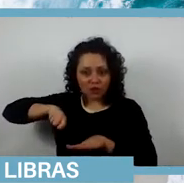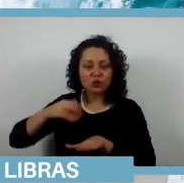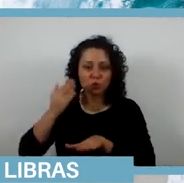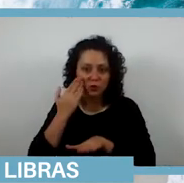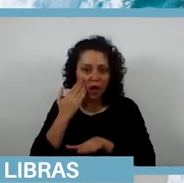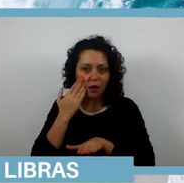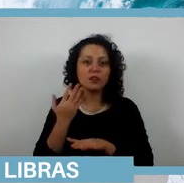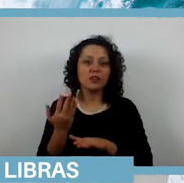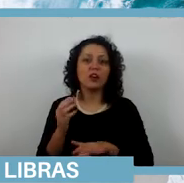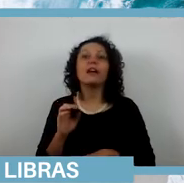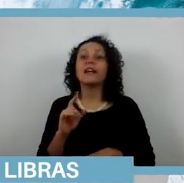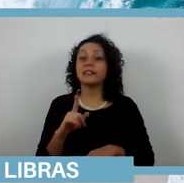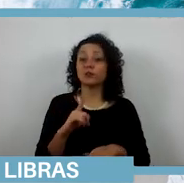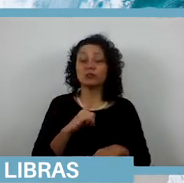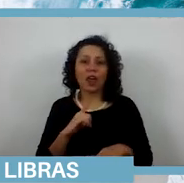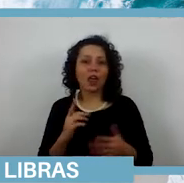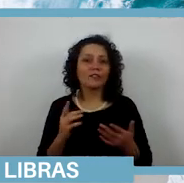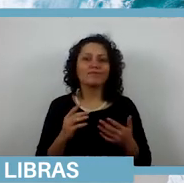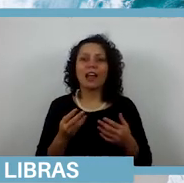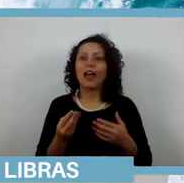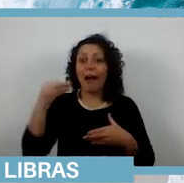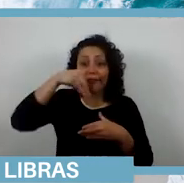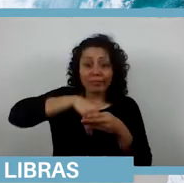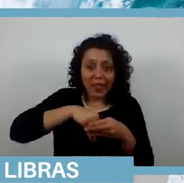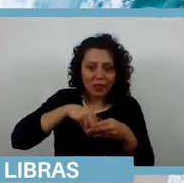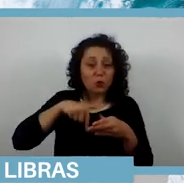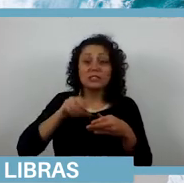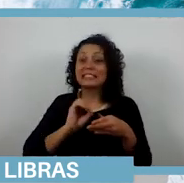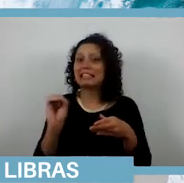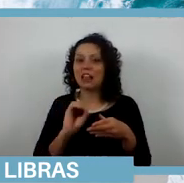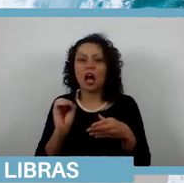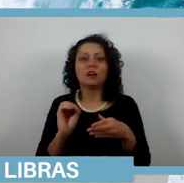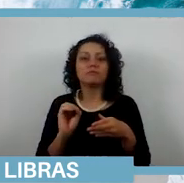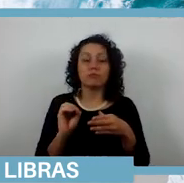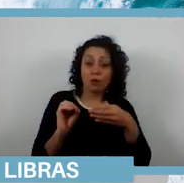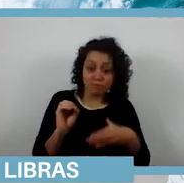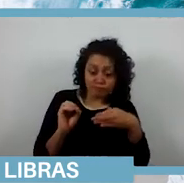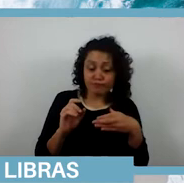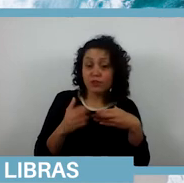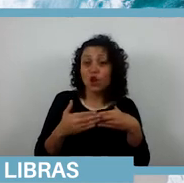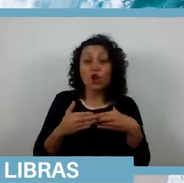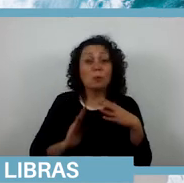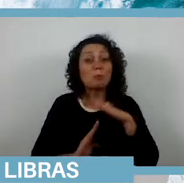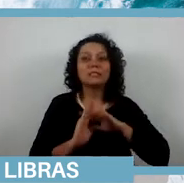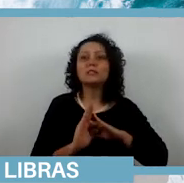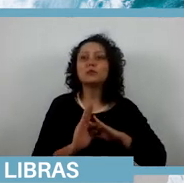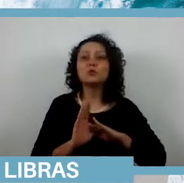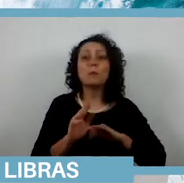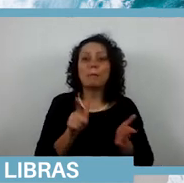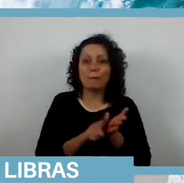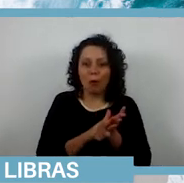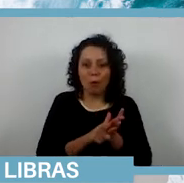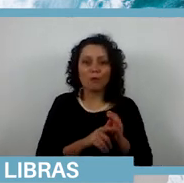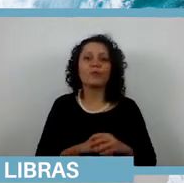embalagem ou embalagem no máximo de papel mas nada de plástico né é produto de limpeza alguns produtos